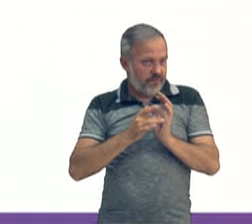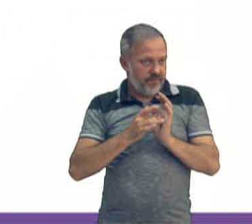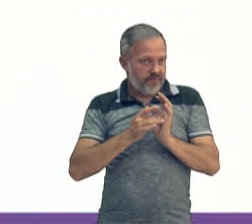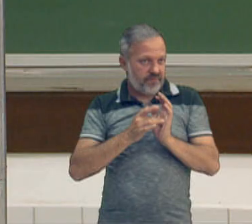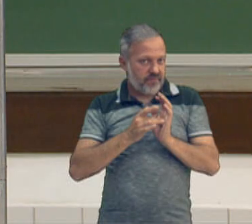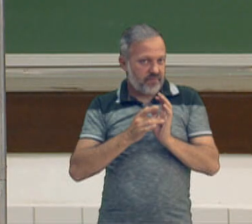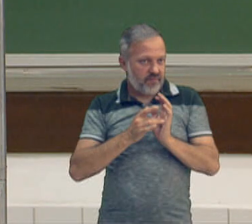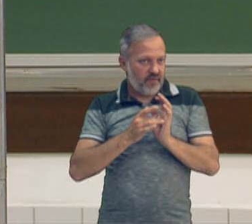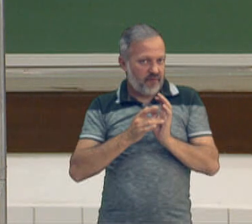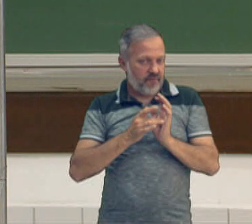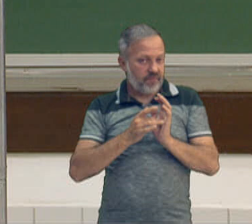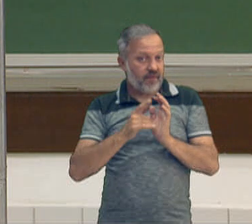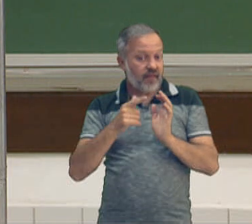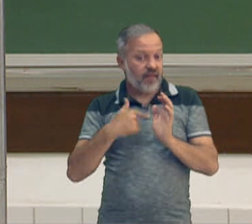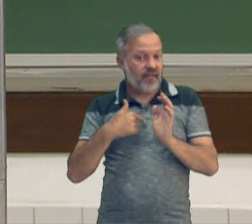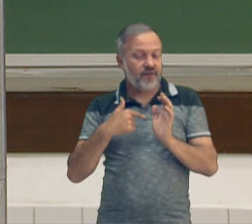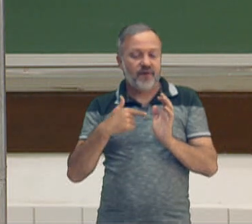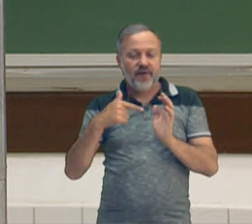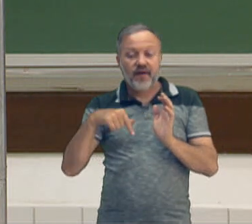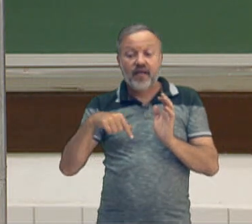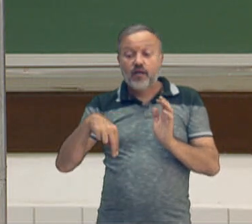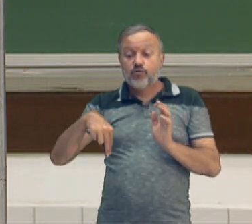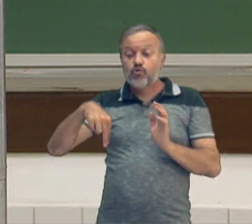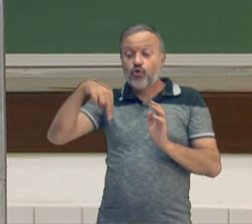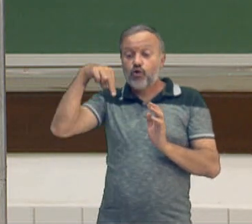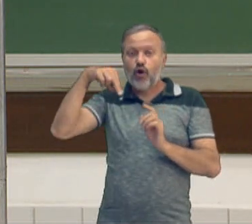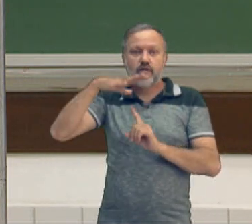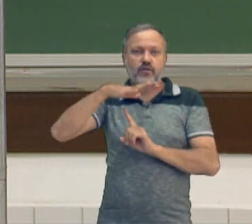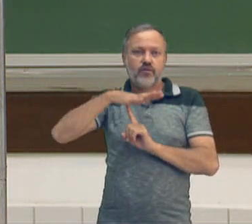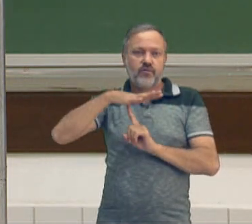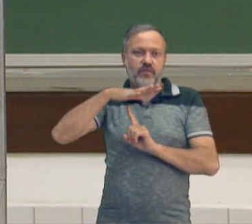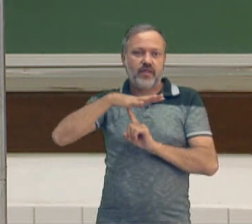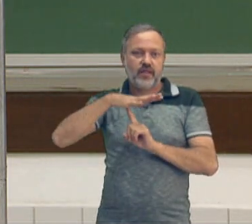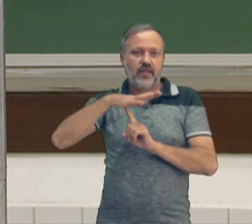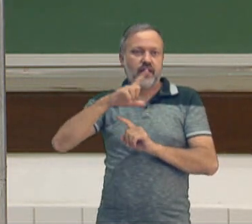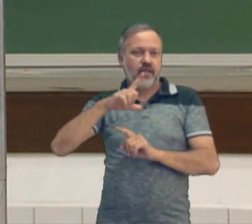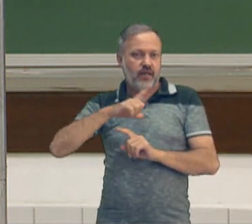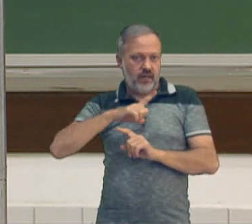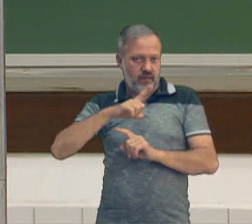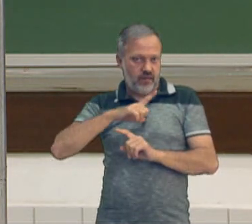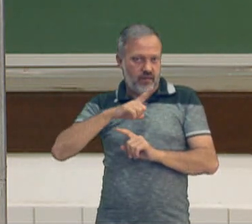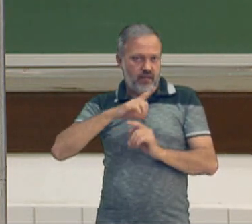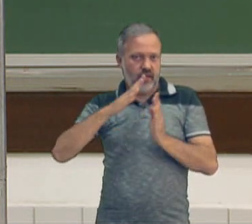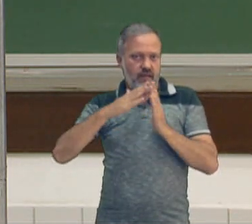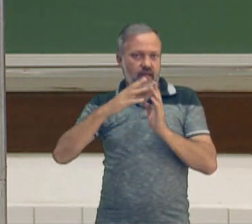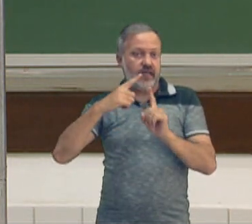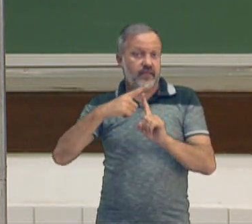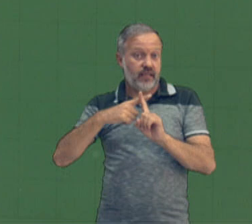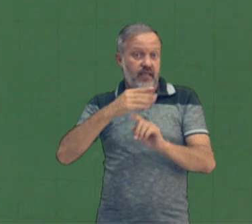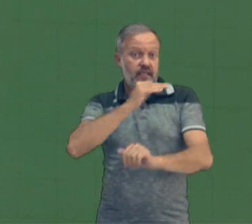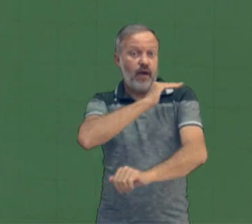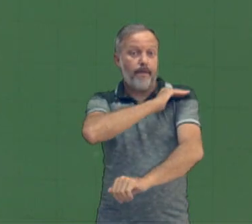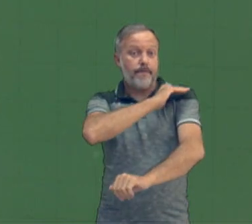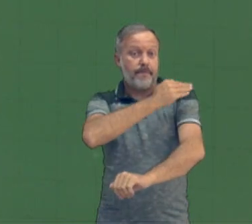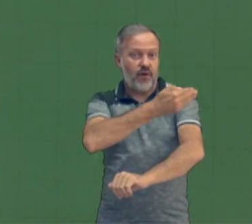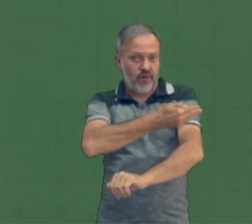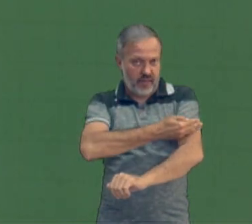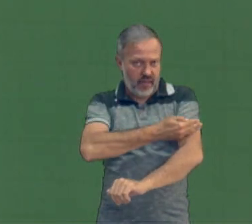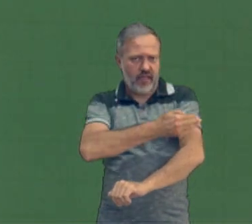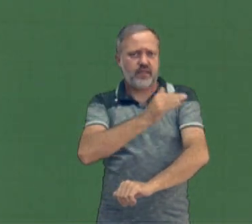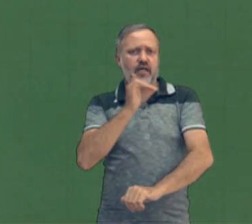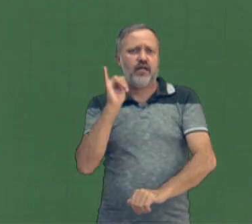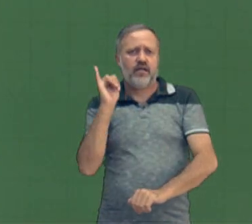No interior do Paraná, existem igrejas antigas, ucranianas, polonesas, italianas, católicas,